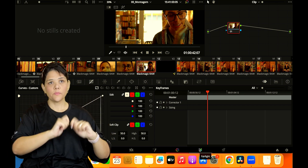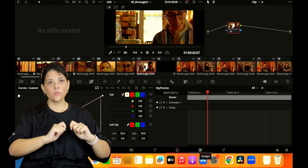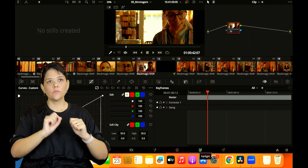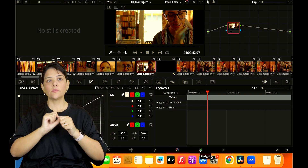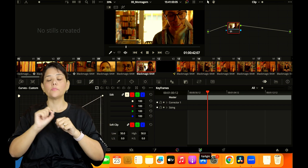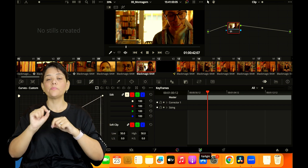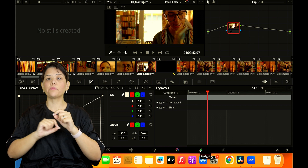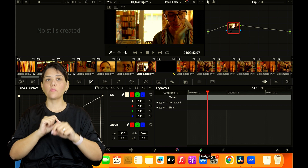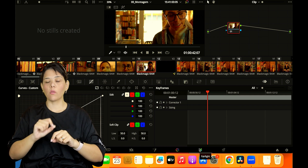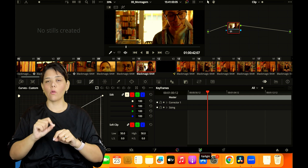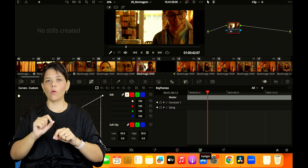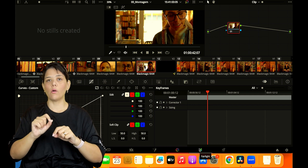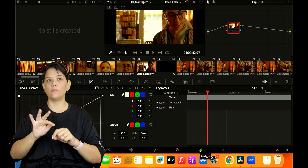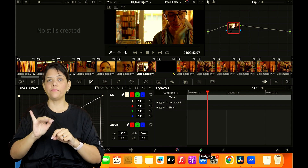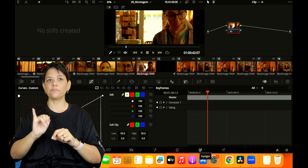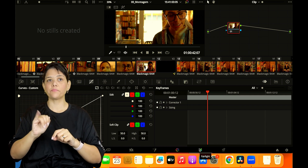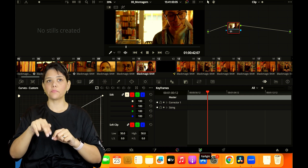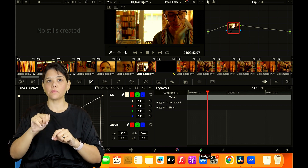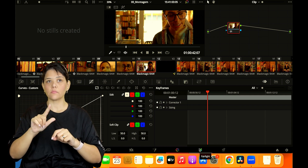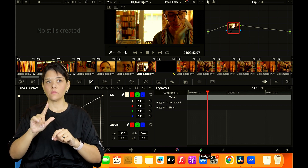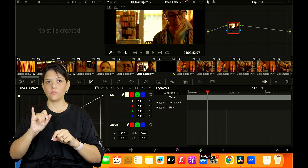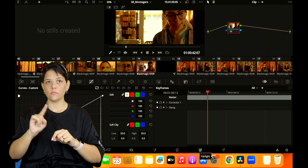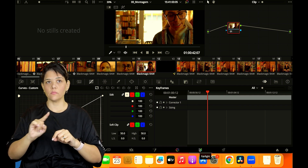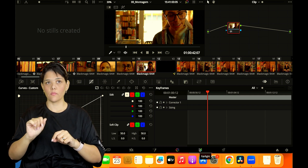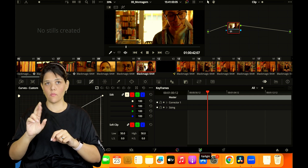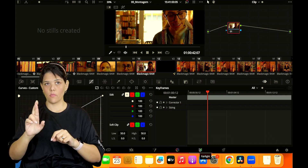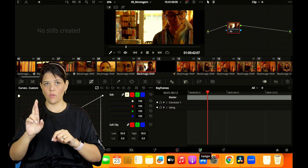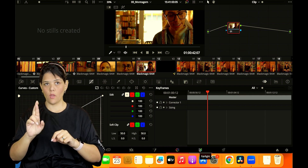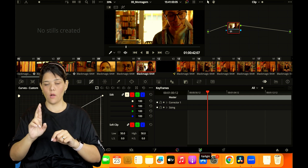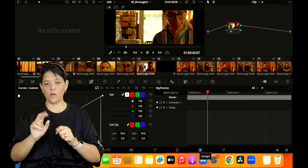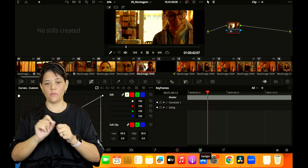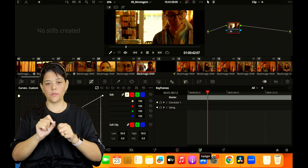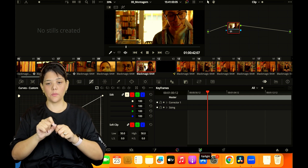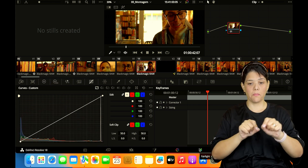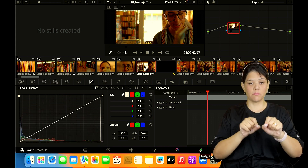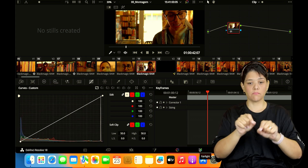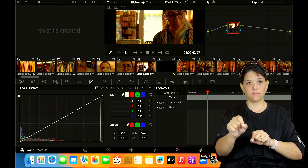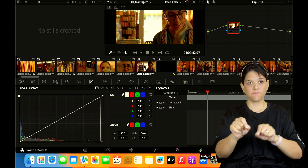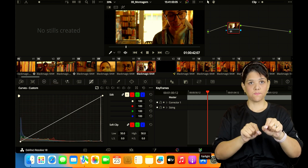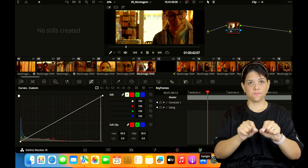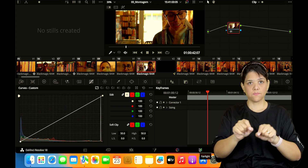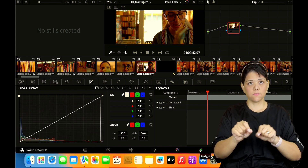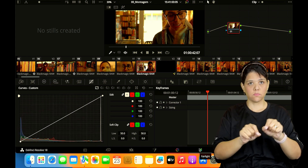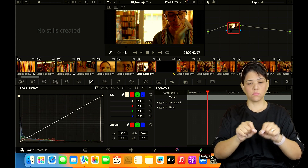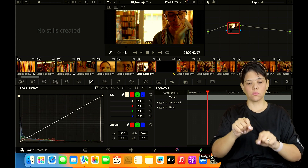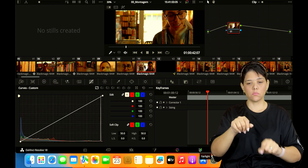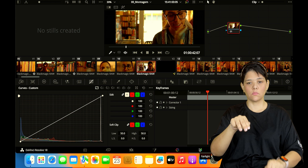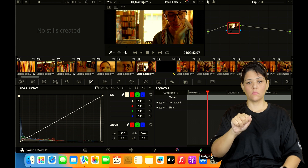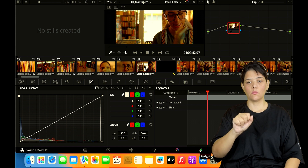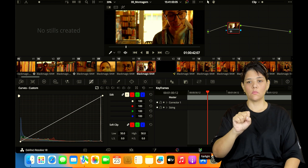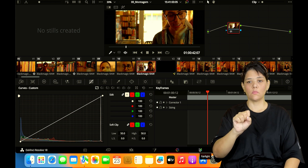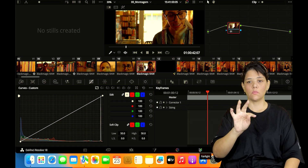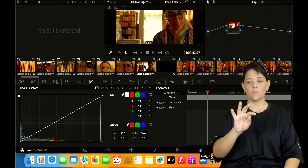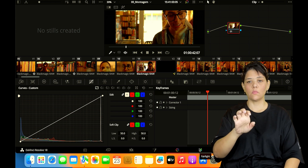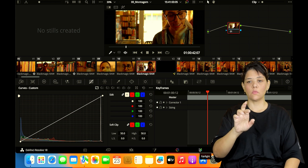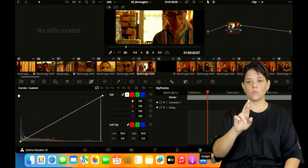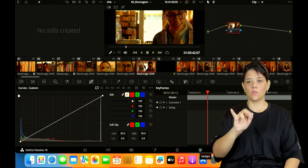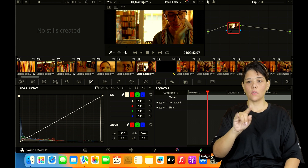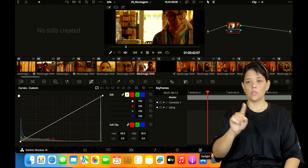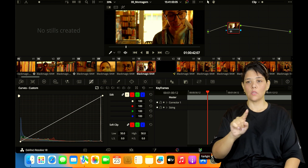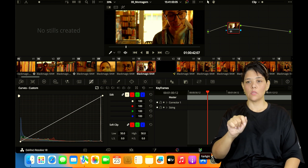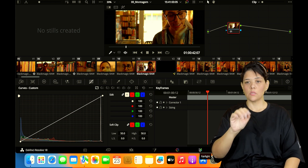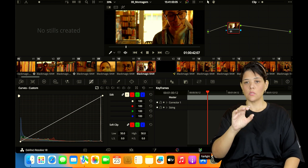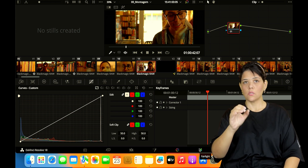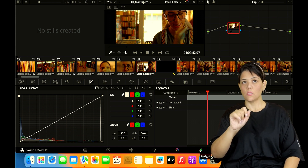de finalização. Finalização seria ou a mixagem final, masterização, ou finalização de vídeo mesmo.